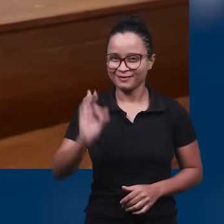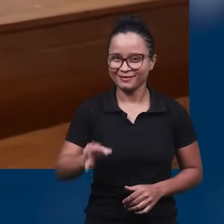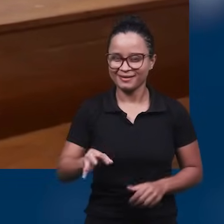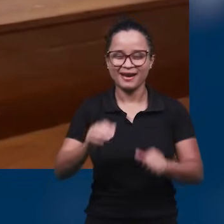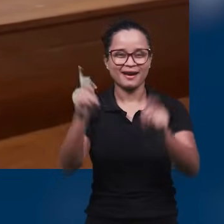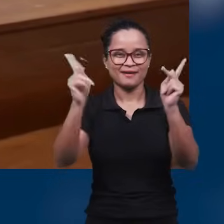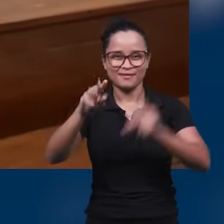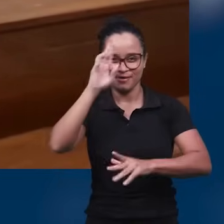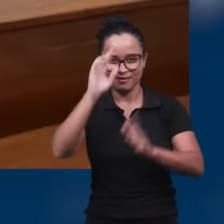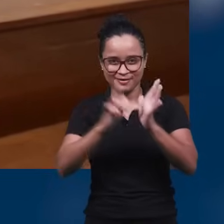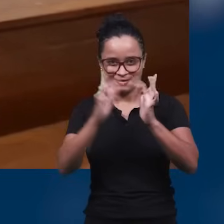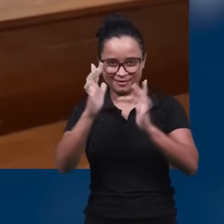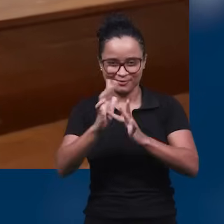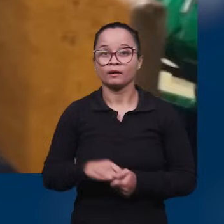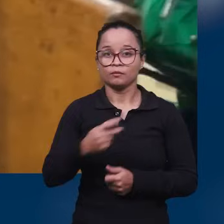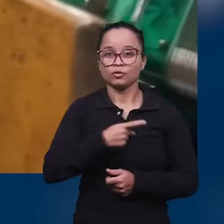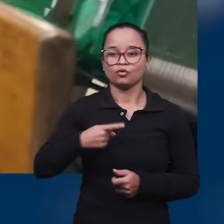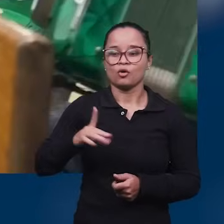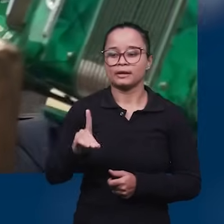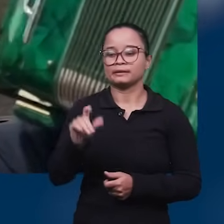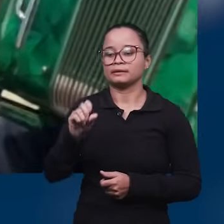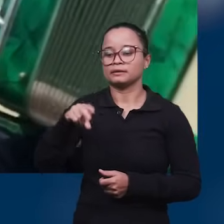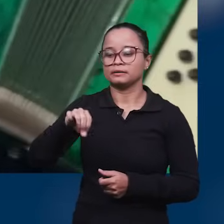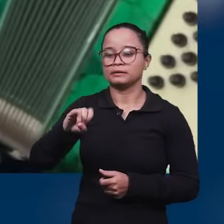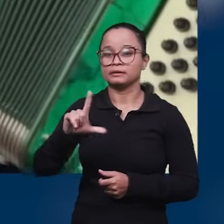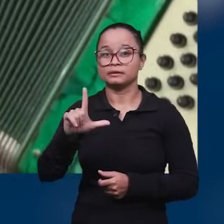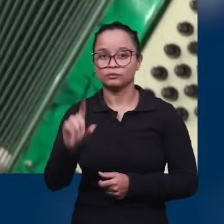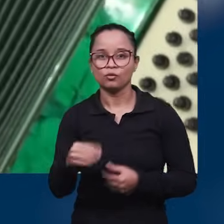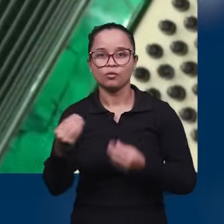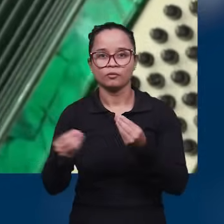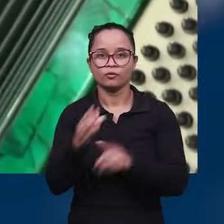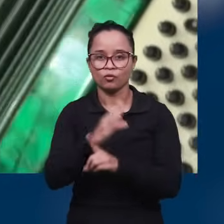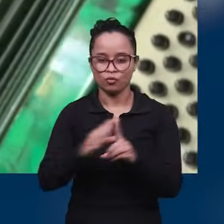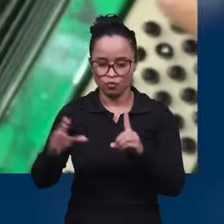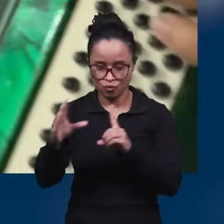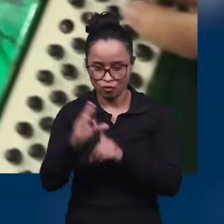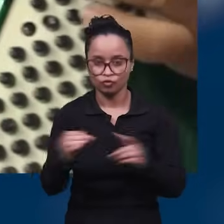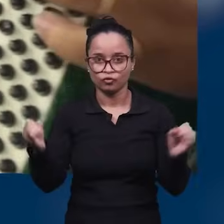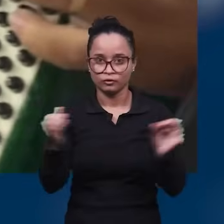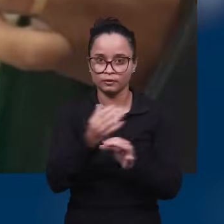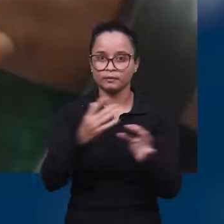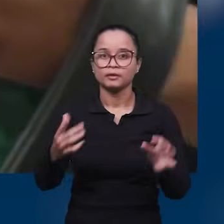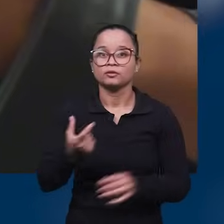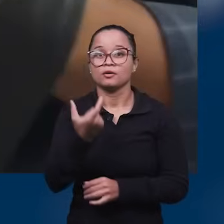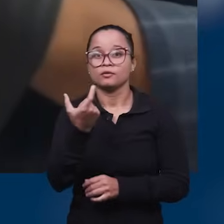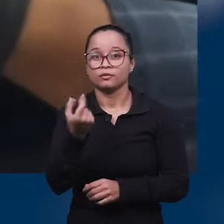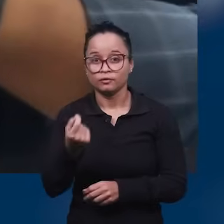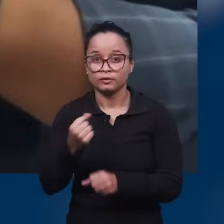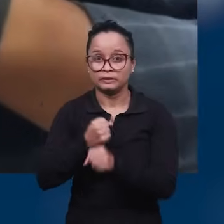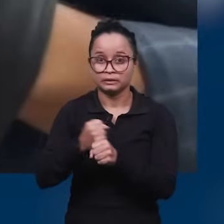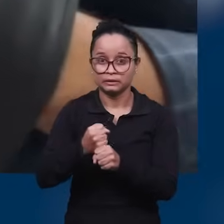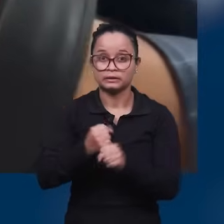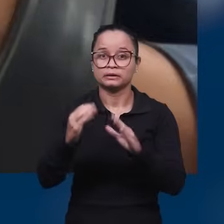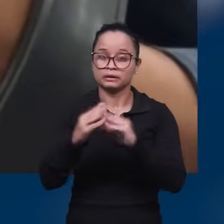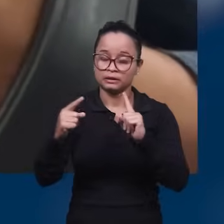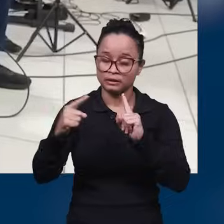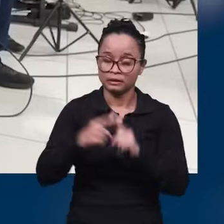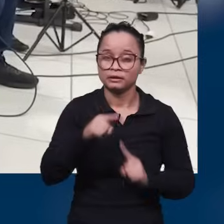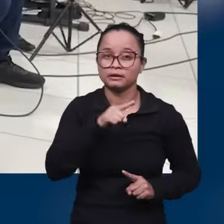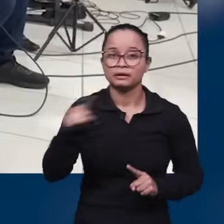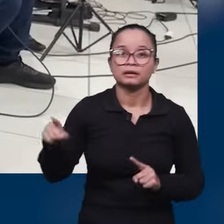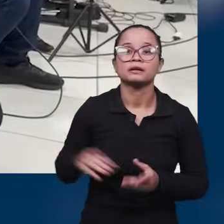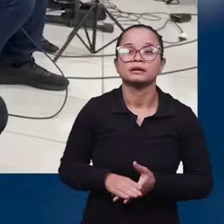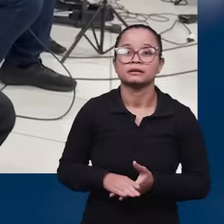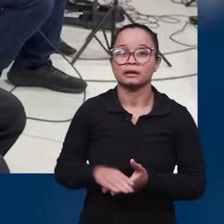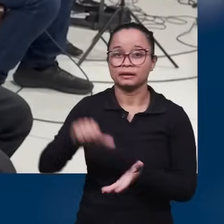A paz, Senhor Jesus! Agora vamos ao Rio Grande do Norte, onde pastores, diáconos, obreiros e irmãos com